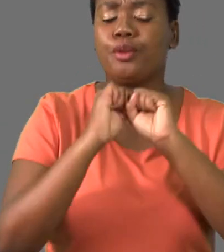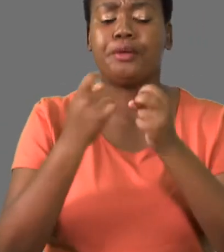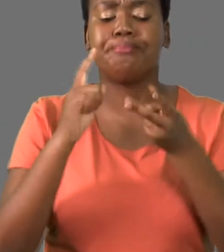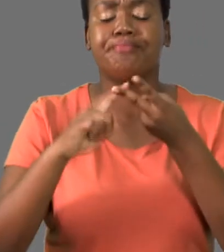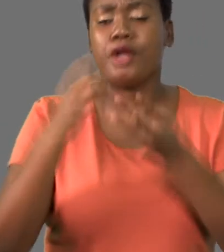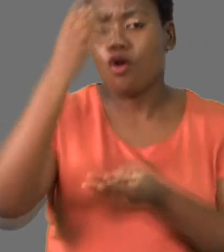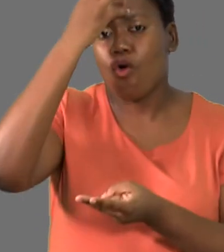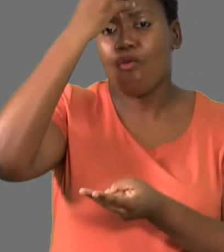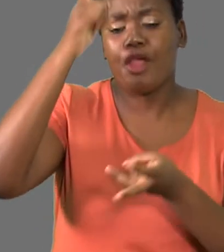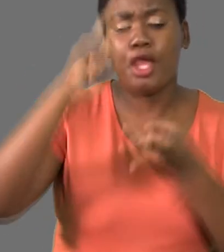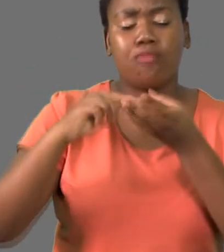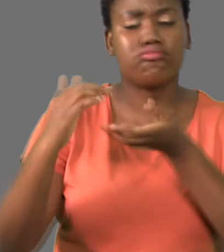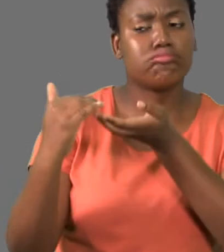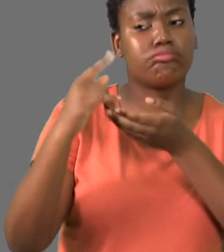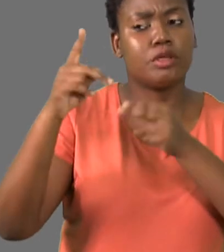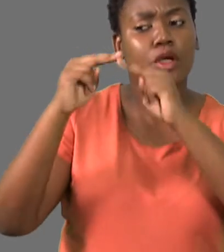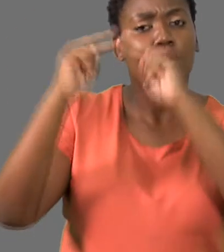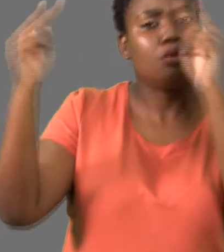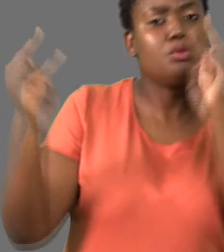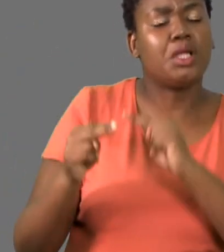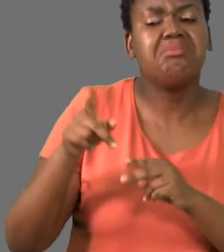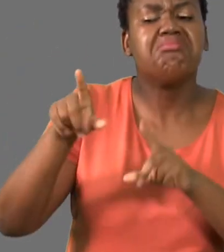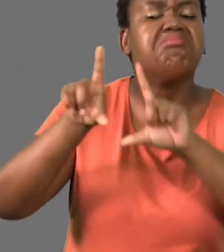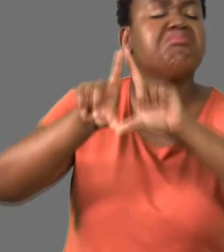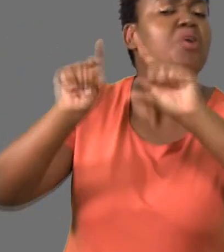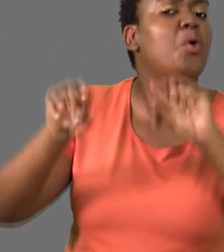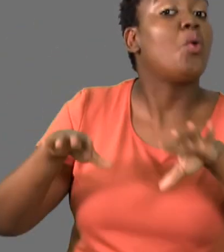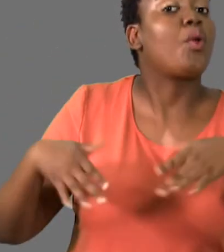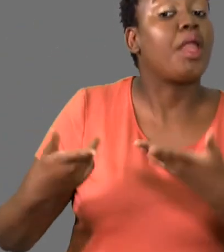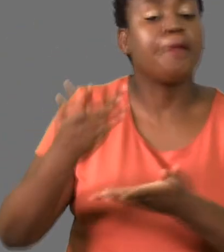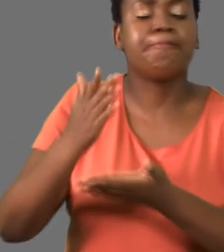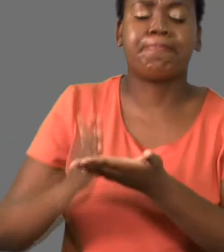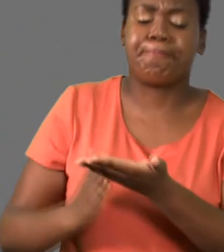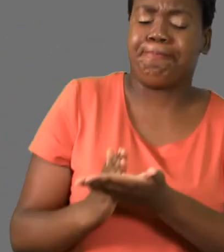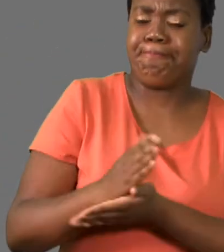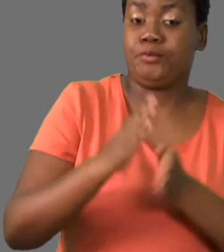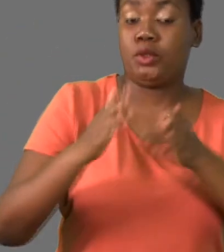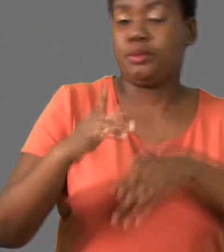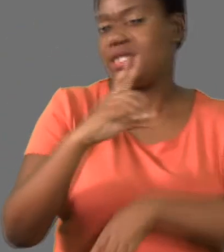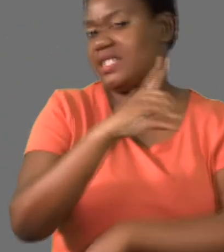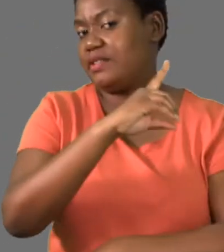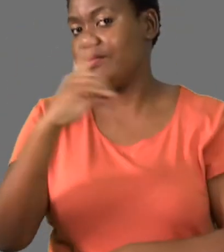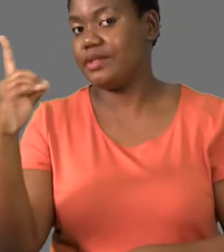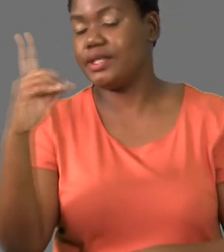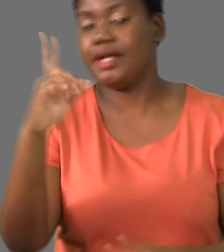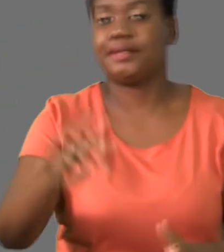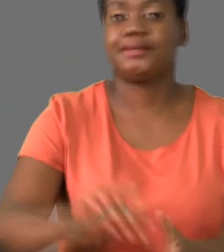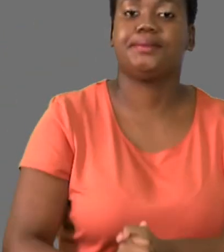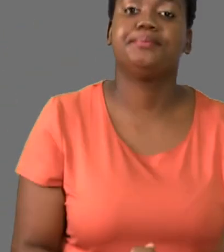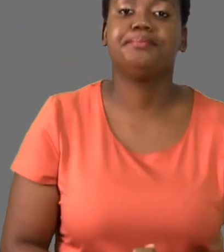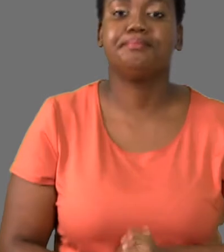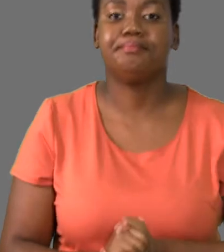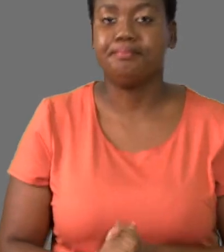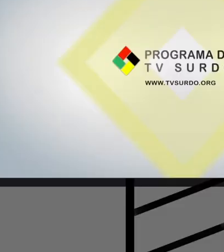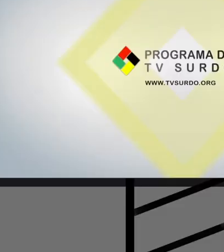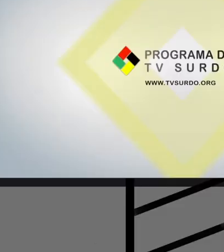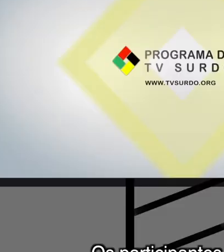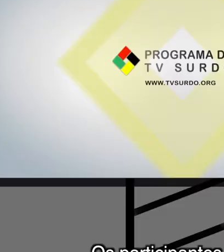internacionais e investigadores reuniram-se para refletir em torno dos direitos das pessoas com